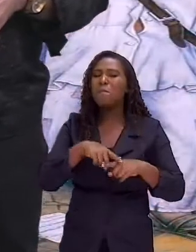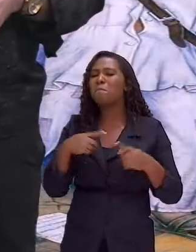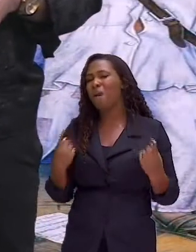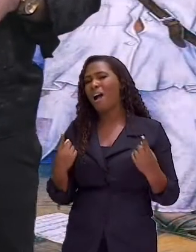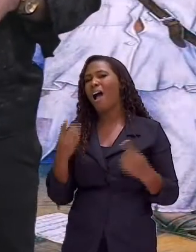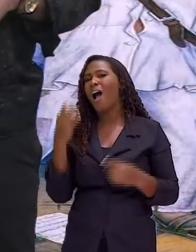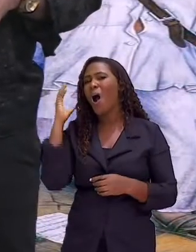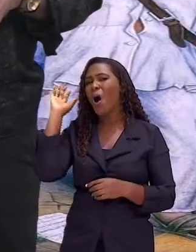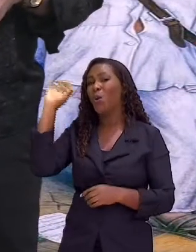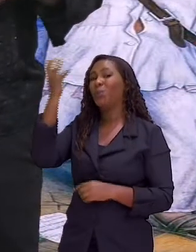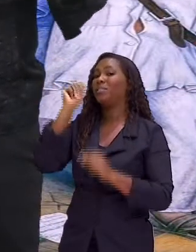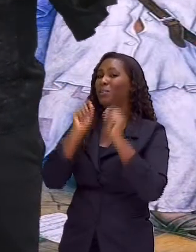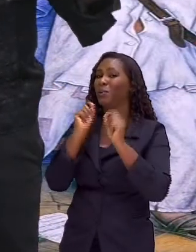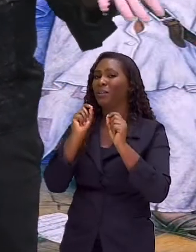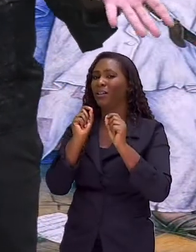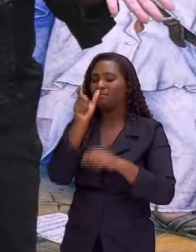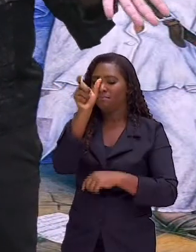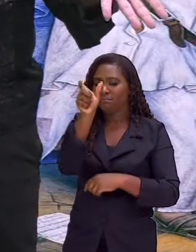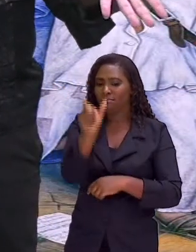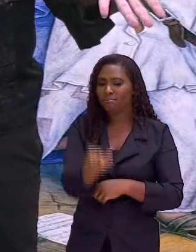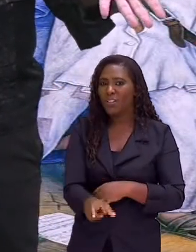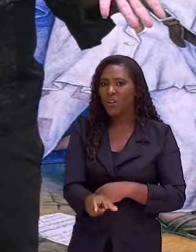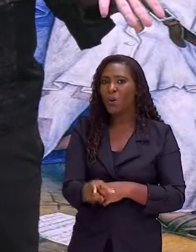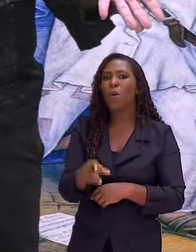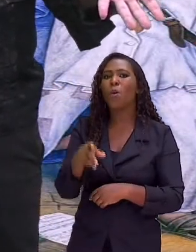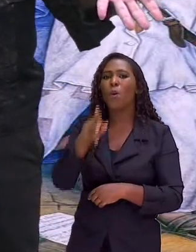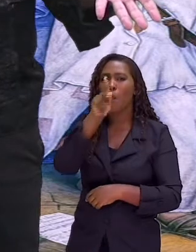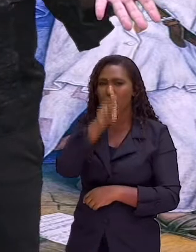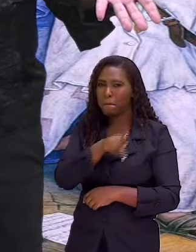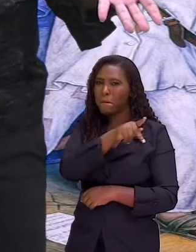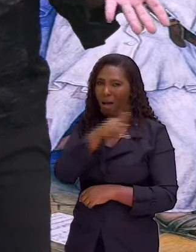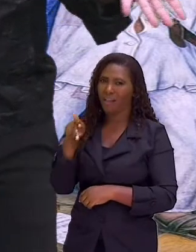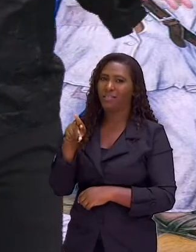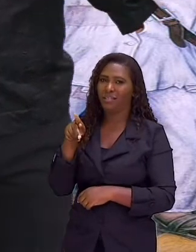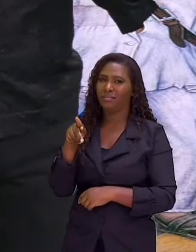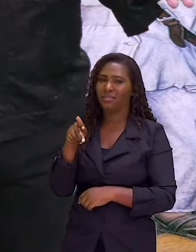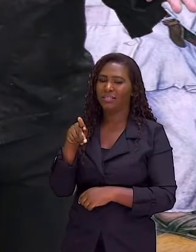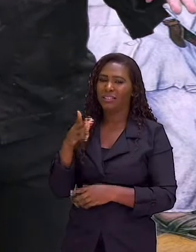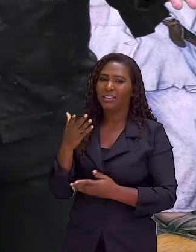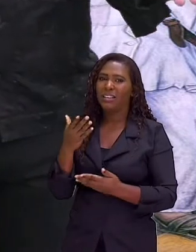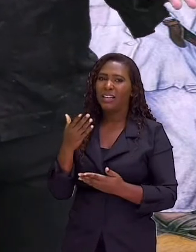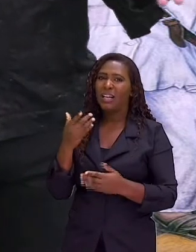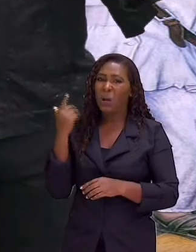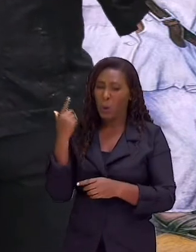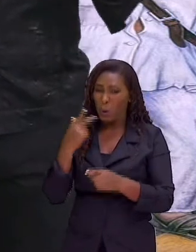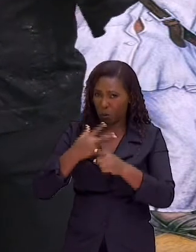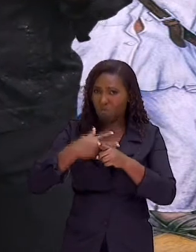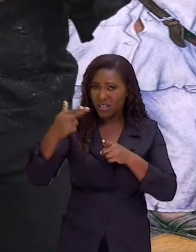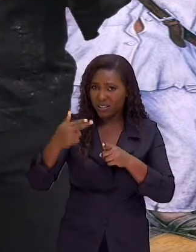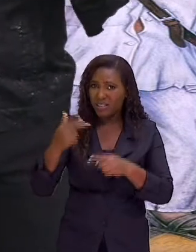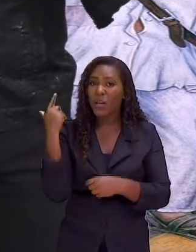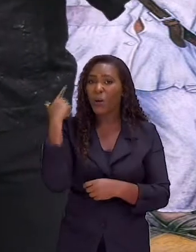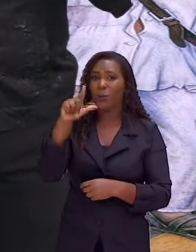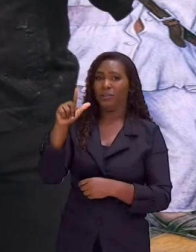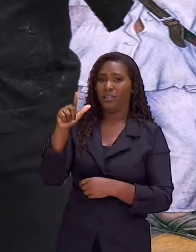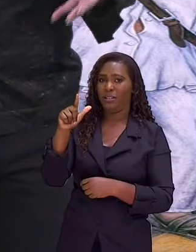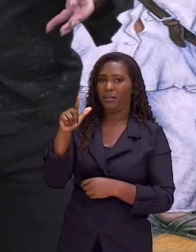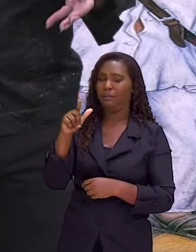representantes da elite fora deflagrada. Contando com o apoio das